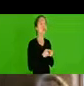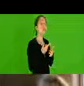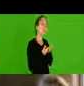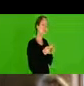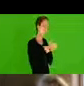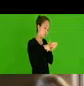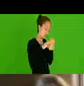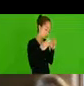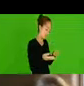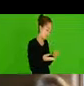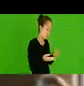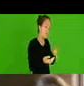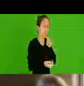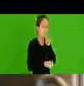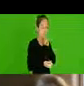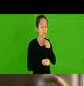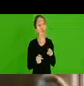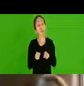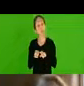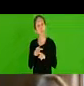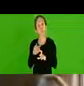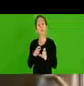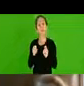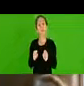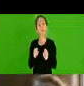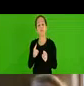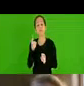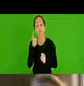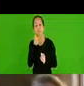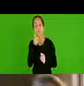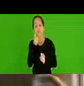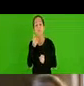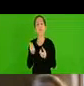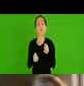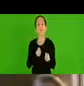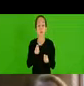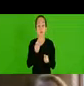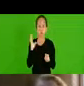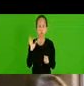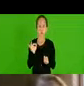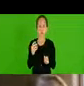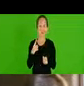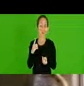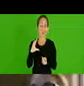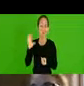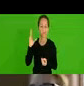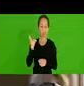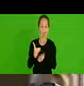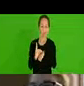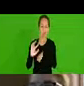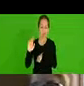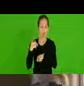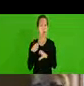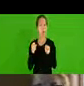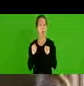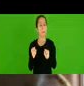mas eu posso também para necessidade, isso se ocorre muito mais no doutorado, eu posso realizar um